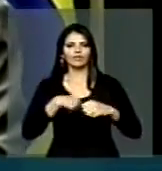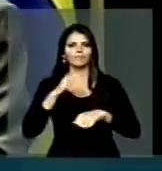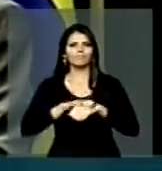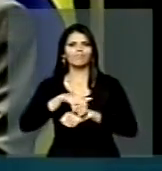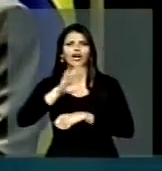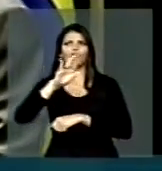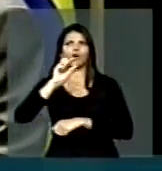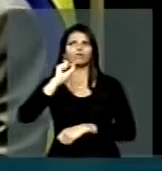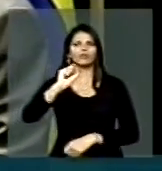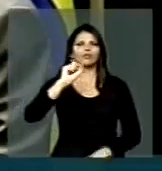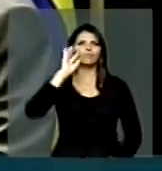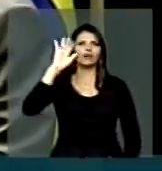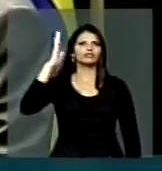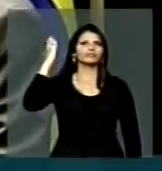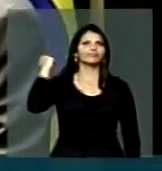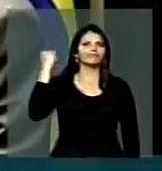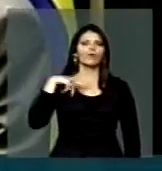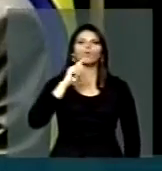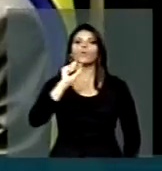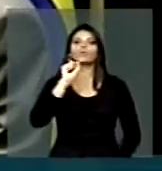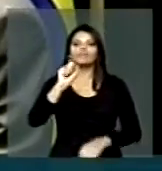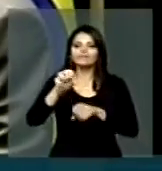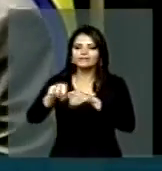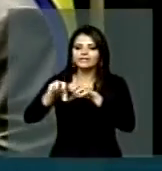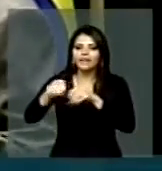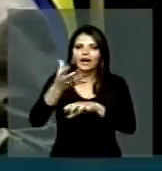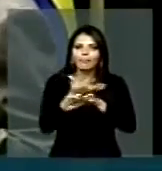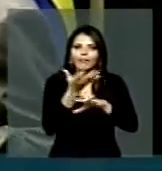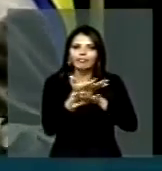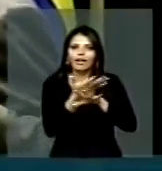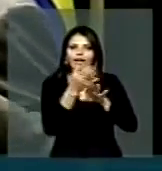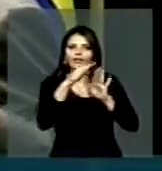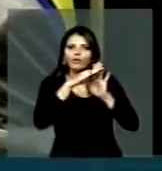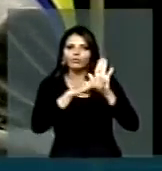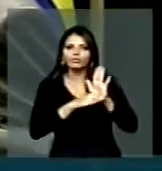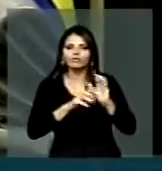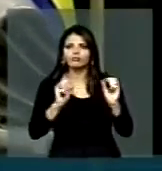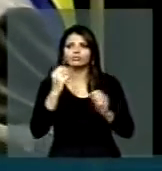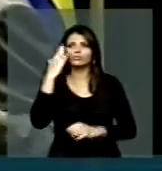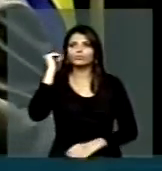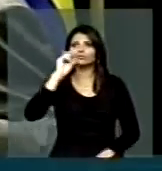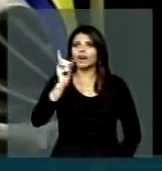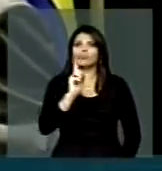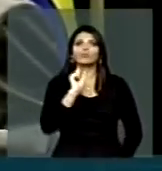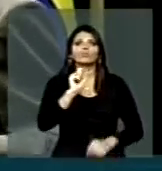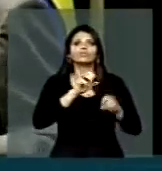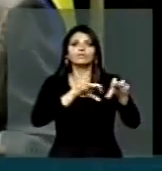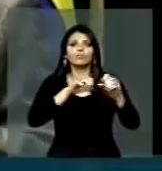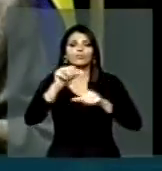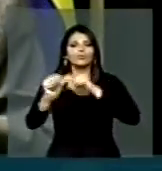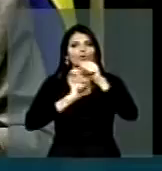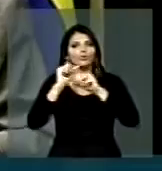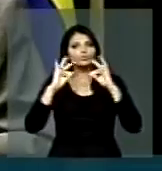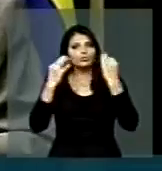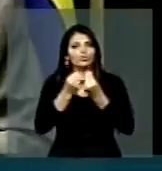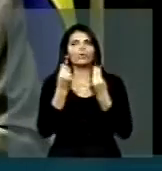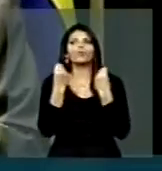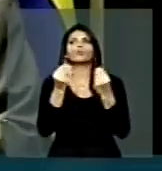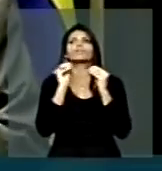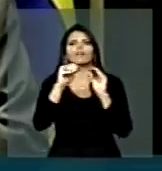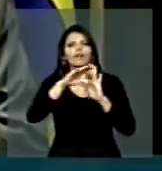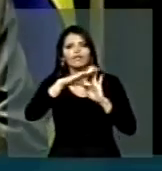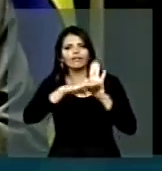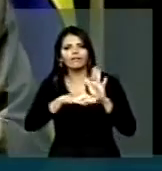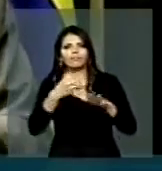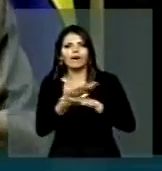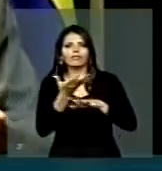estamos imaginando, porque o que ensinar é muito, não é só, nós não sabemos mais o que ensinar, mudou tudo. O que se ensina? Quanto